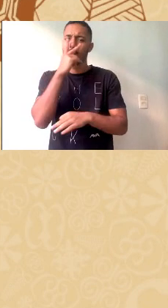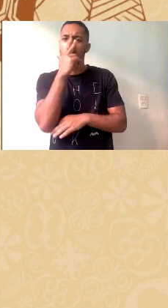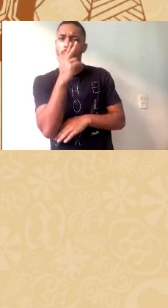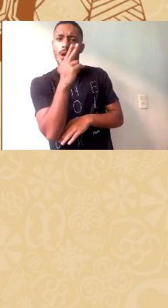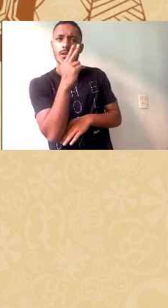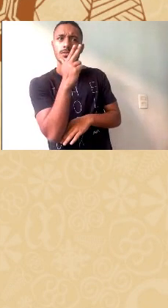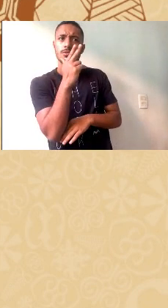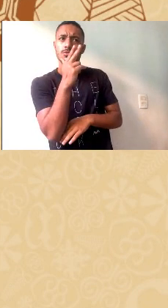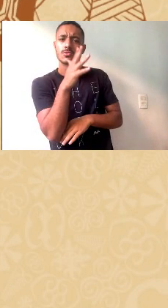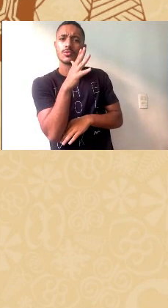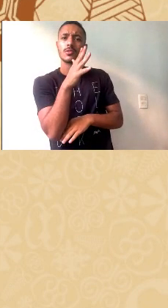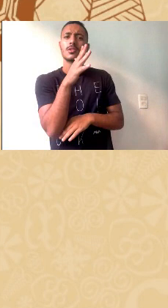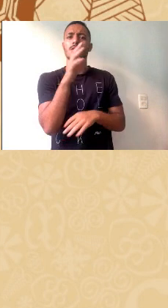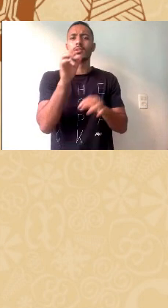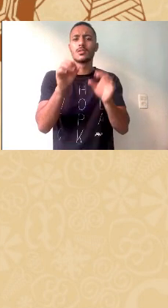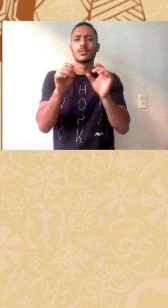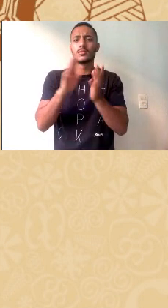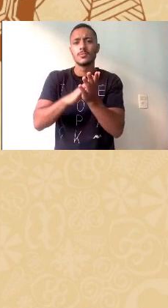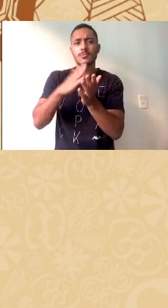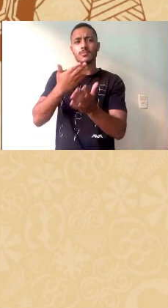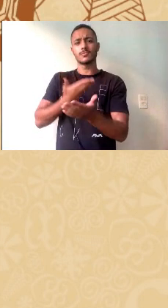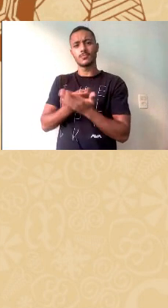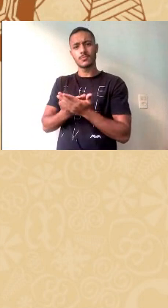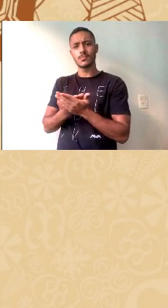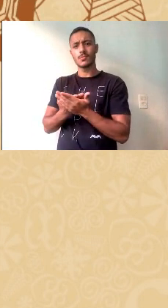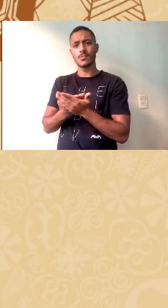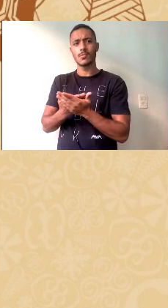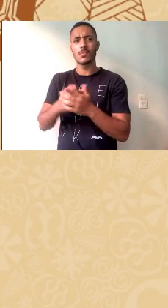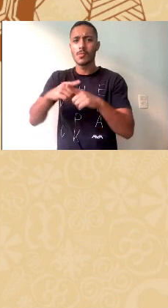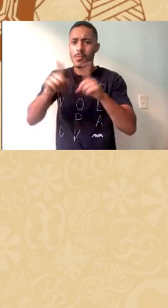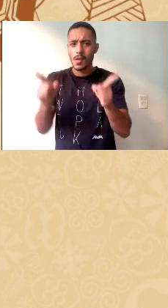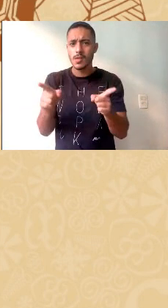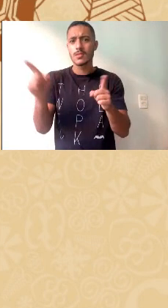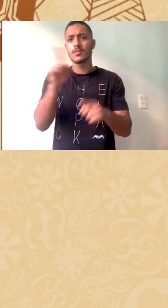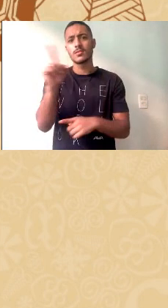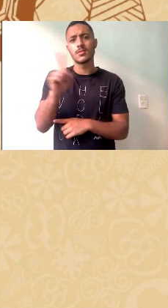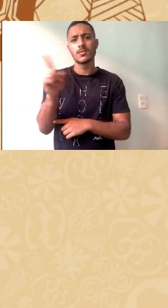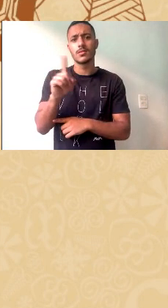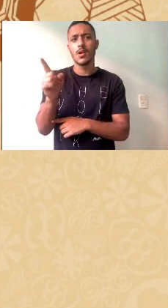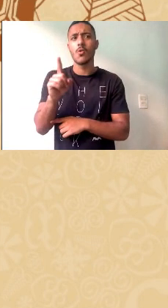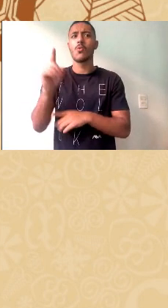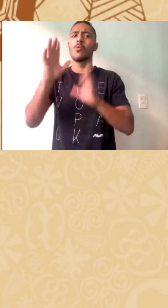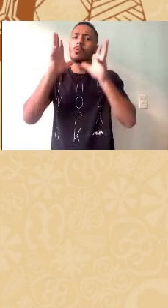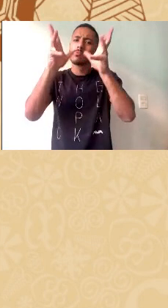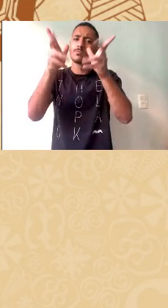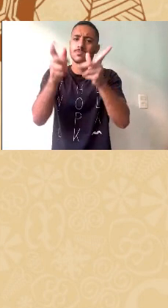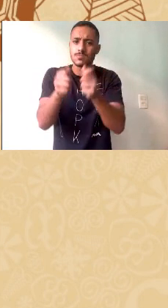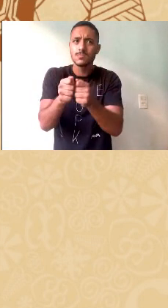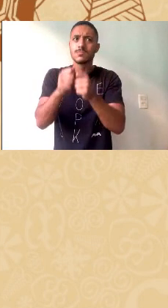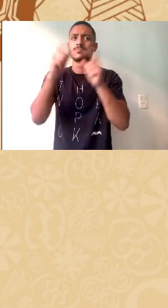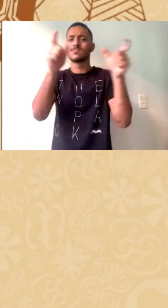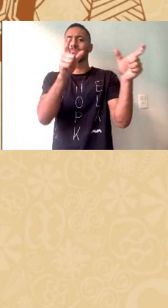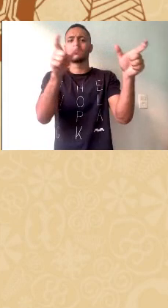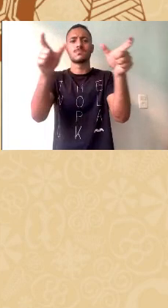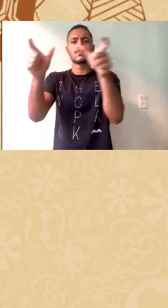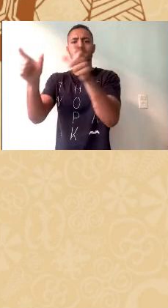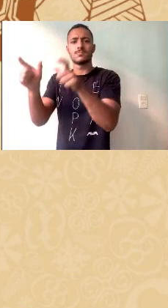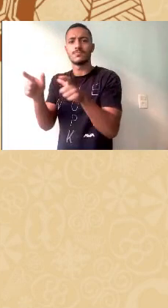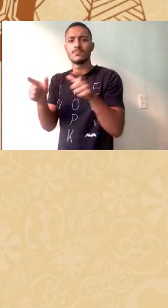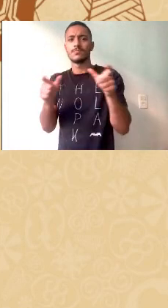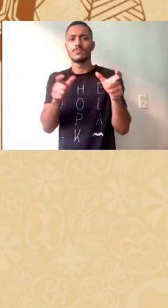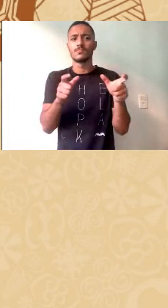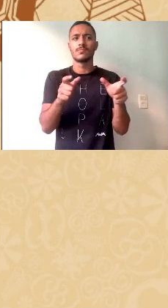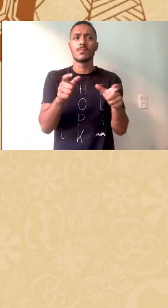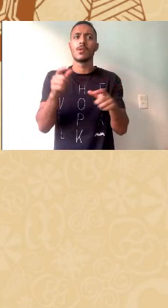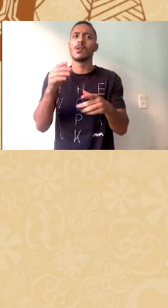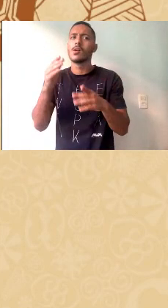espaços educacionais, espaços de formação, de educação não formal também, junto à população negra, espaços de recreação, um